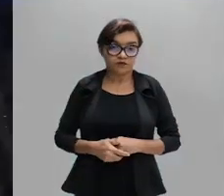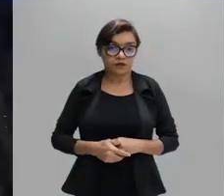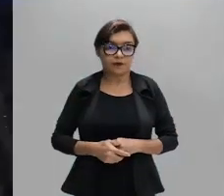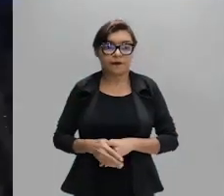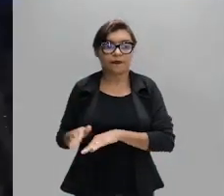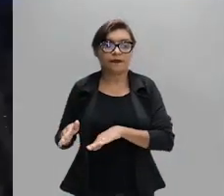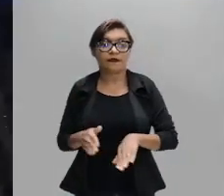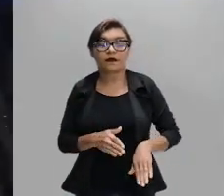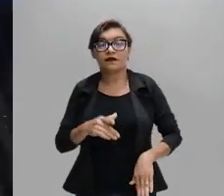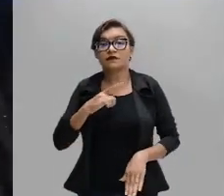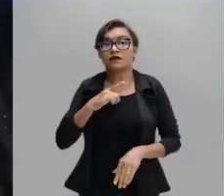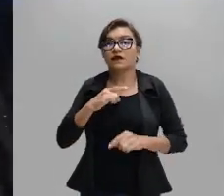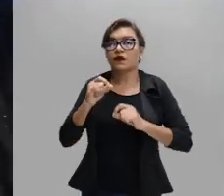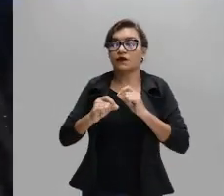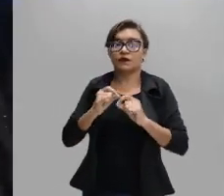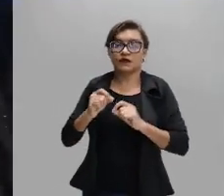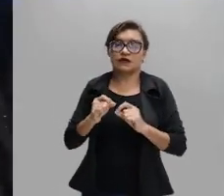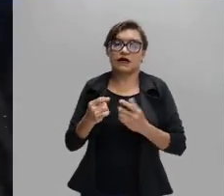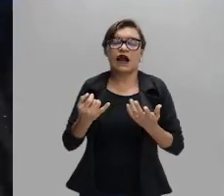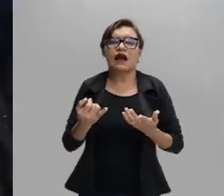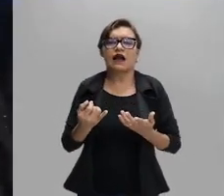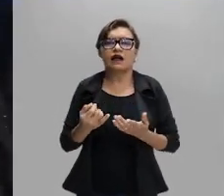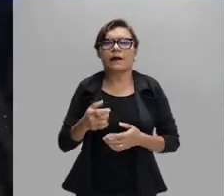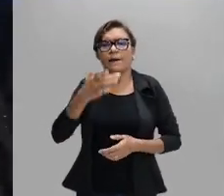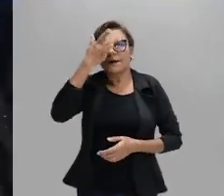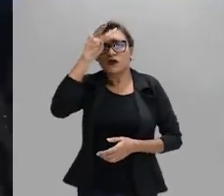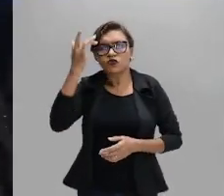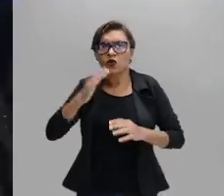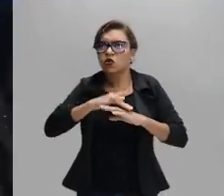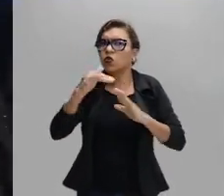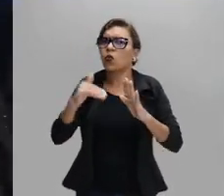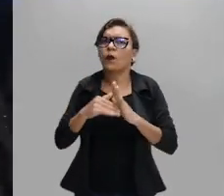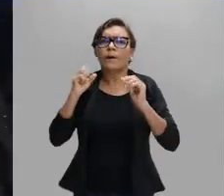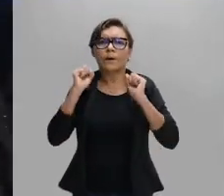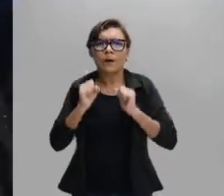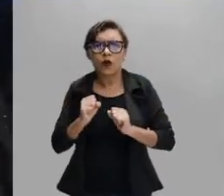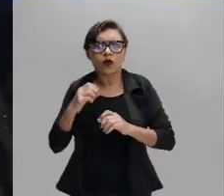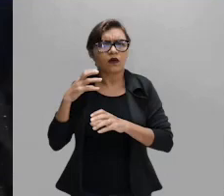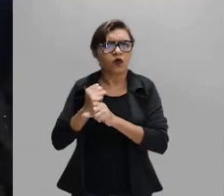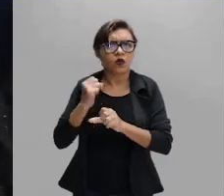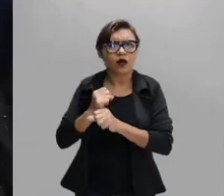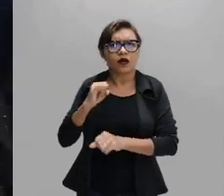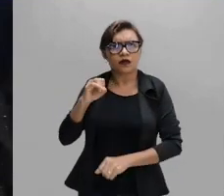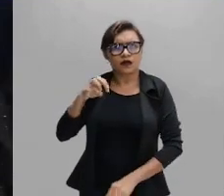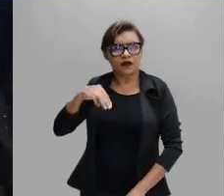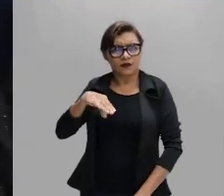Só que eu não posso tirar o IMC de todo mundo, tá? Existem algumas